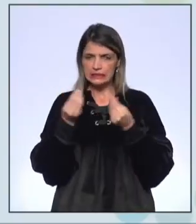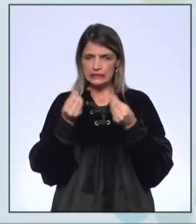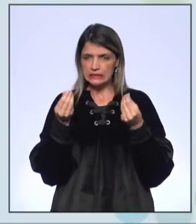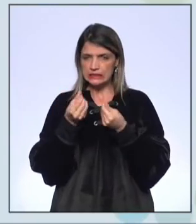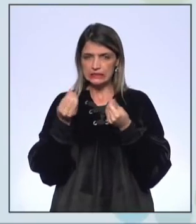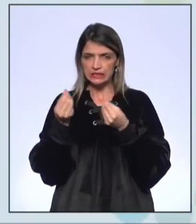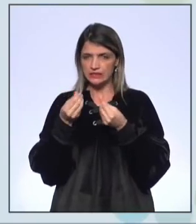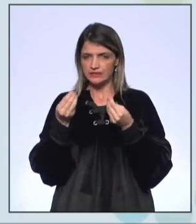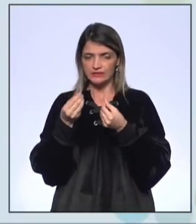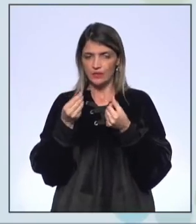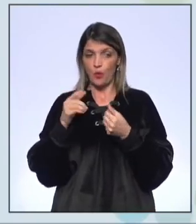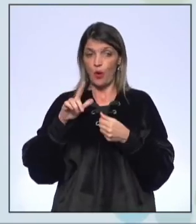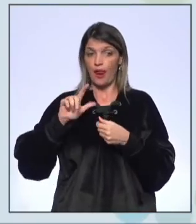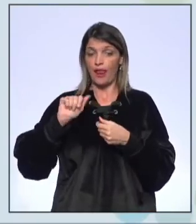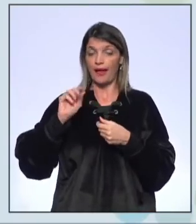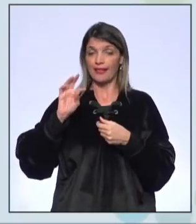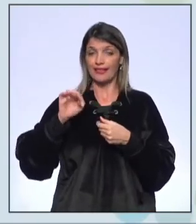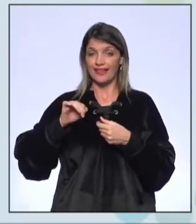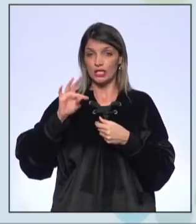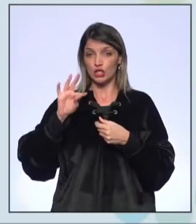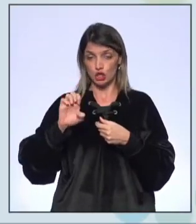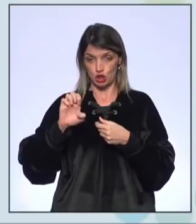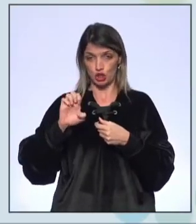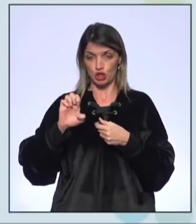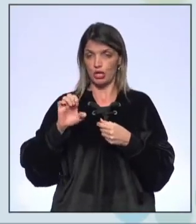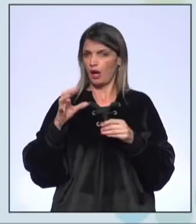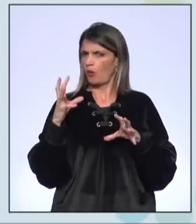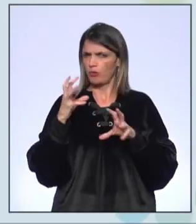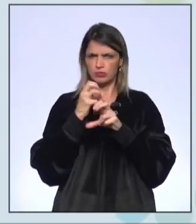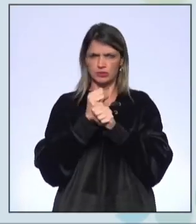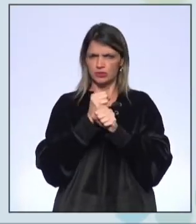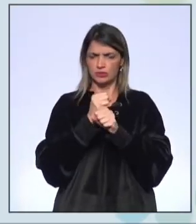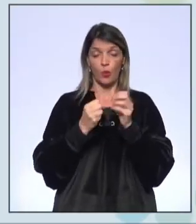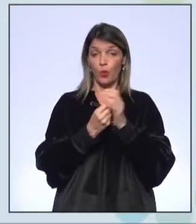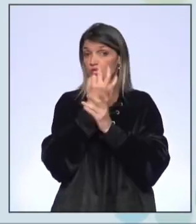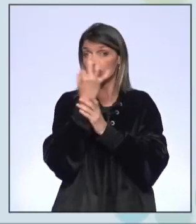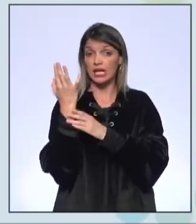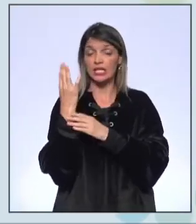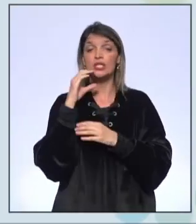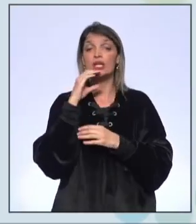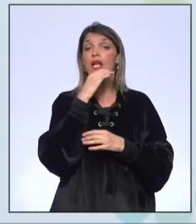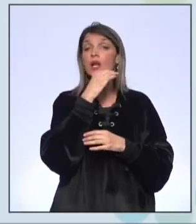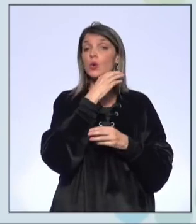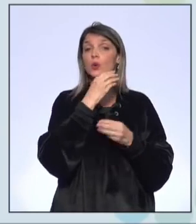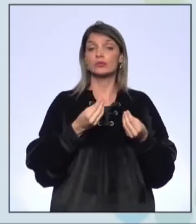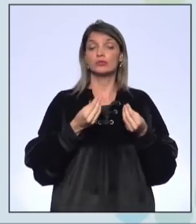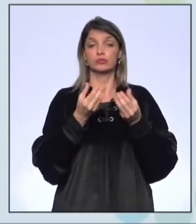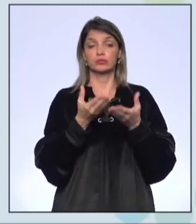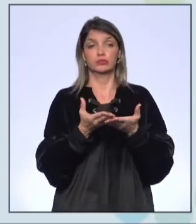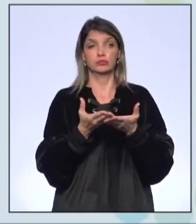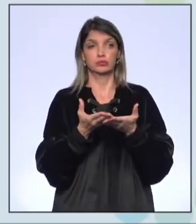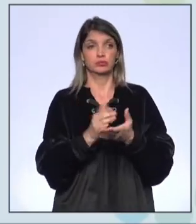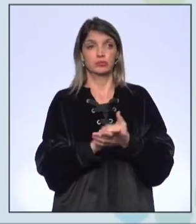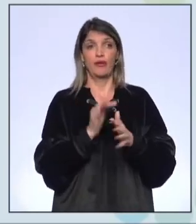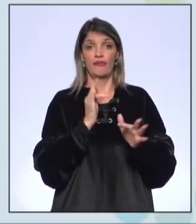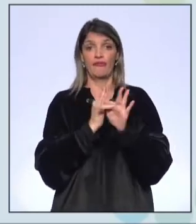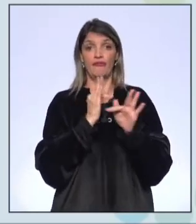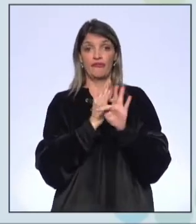falar do calor latente, né? Que seria o quê? É a quantidade de calor que eu forneço para fazer o quê? Transformação física